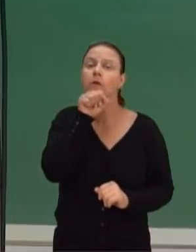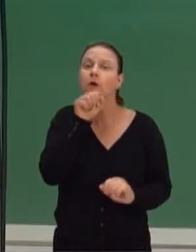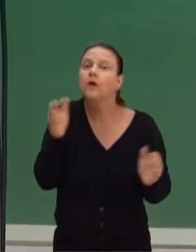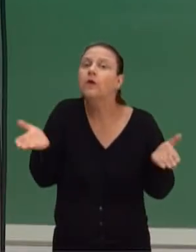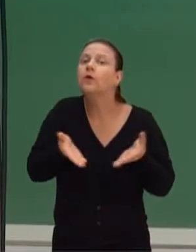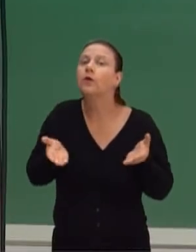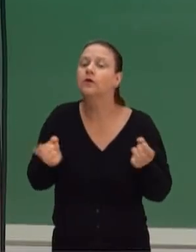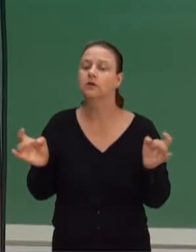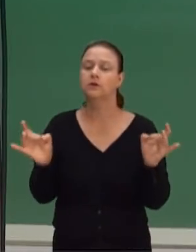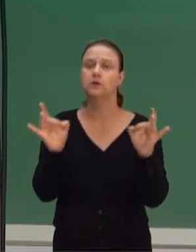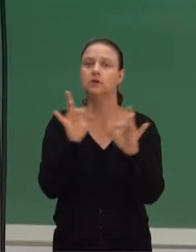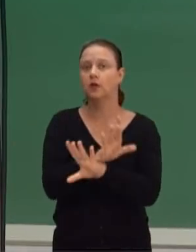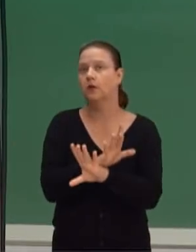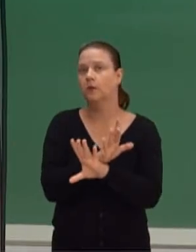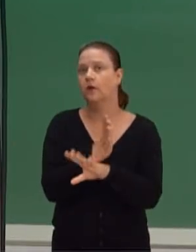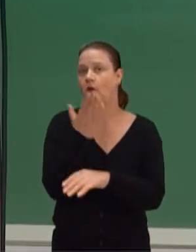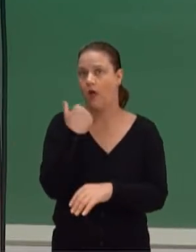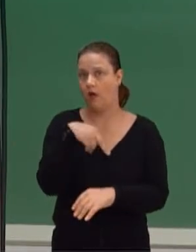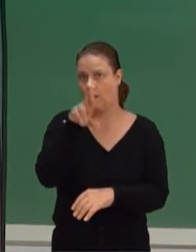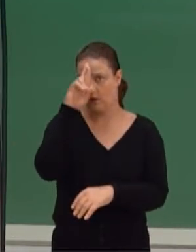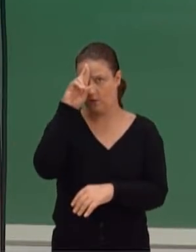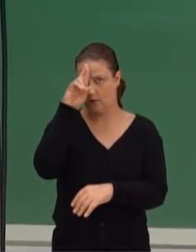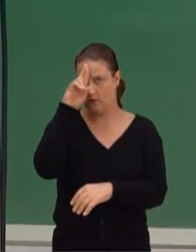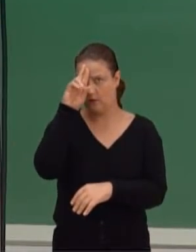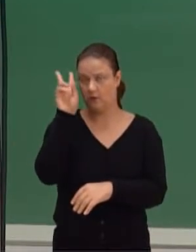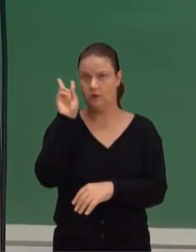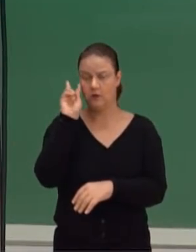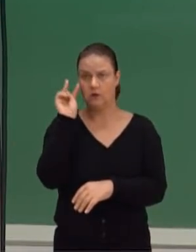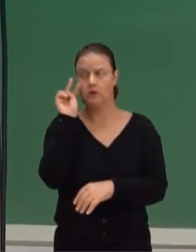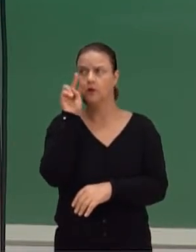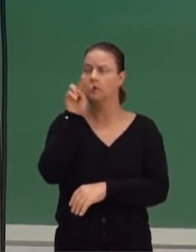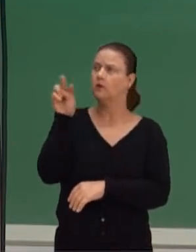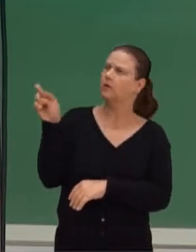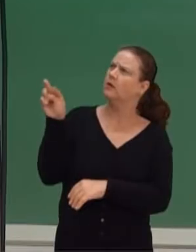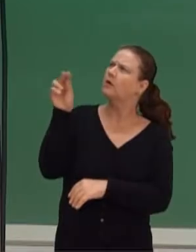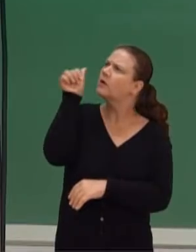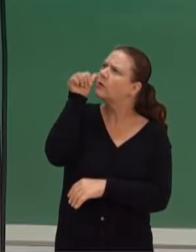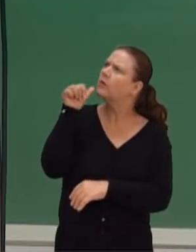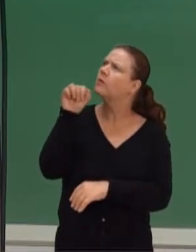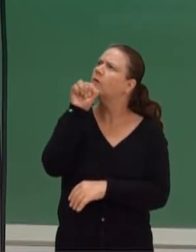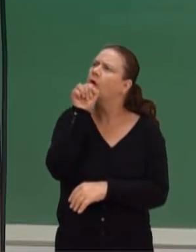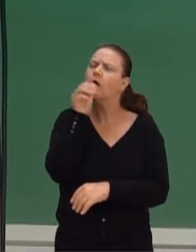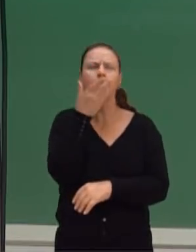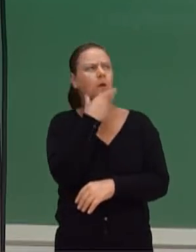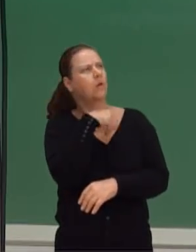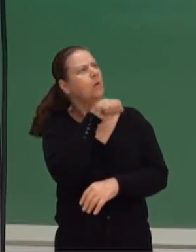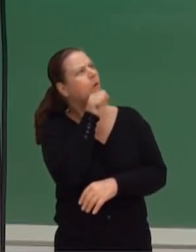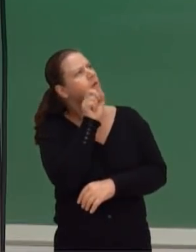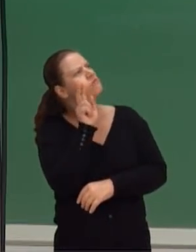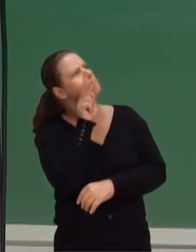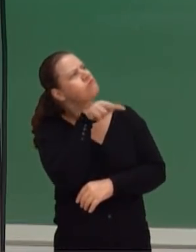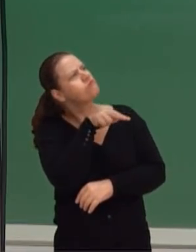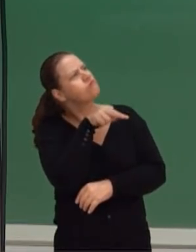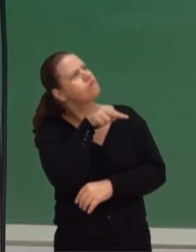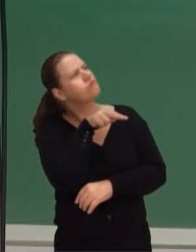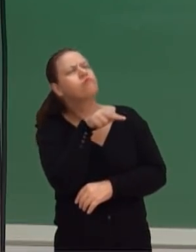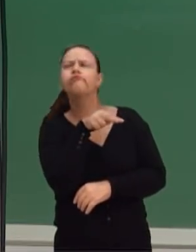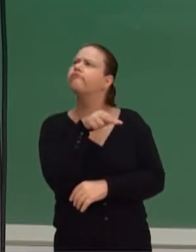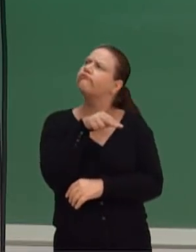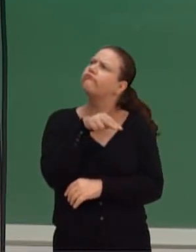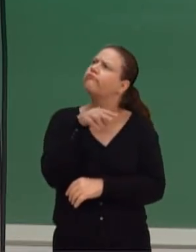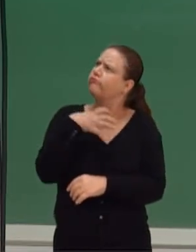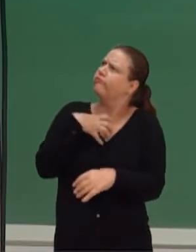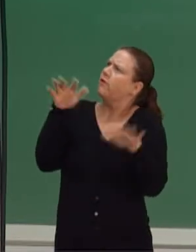de almoçar, você viu como é que estava o semblante da sua mãe ou do seu pai? Se ele estava feliz, se ele